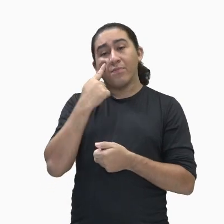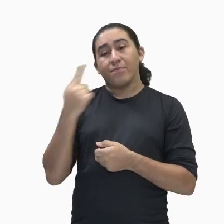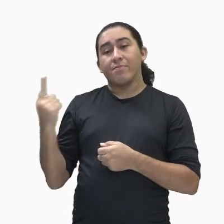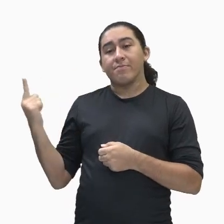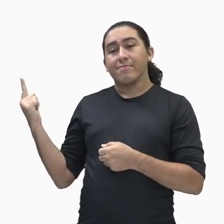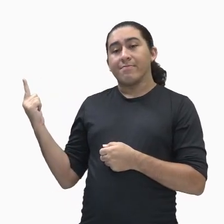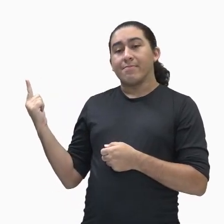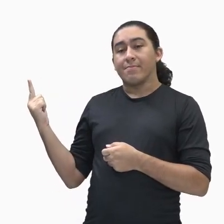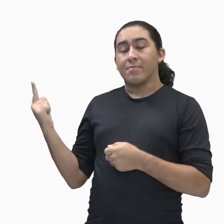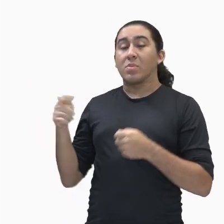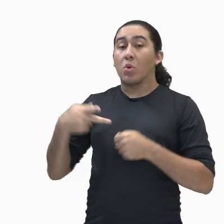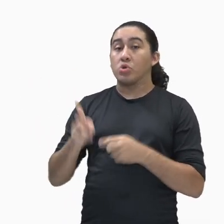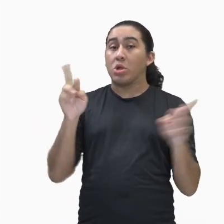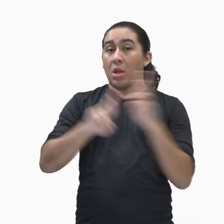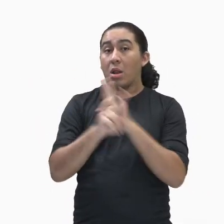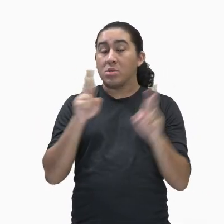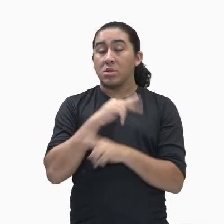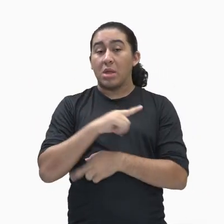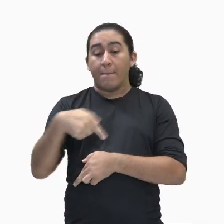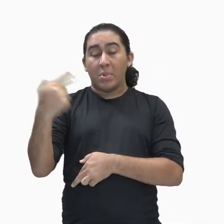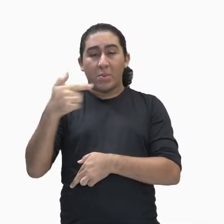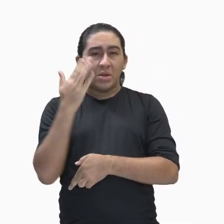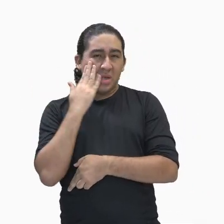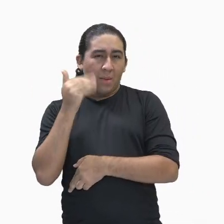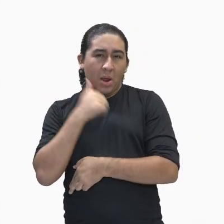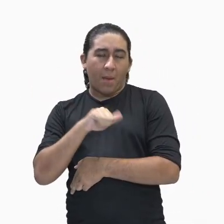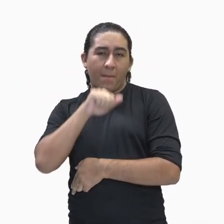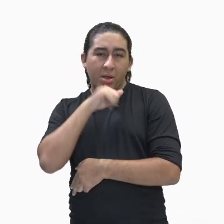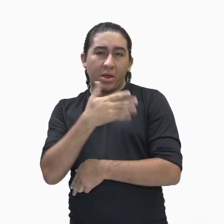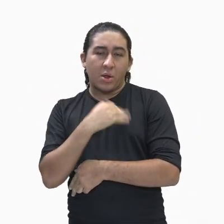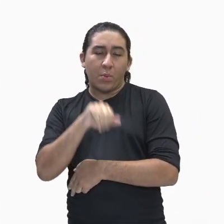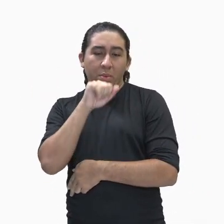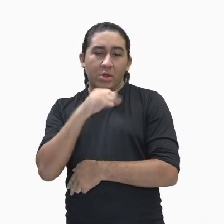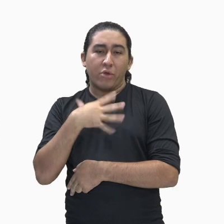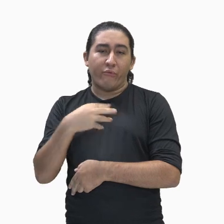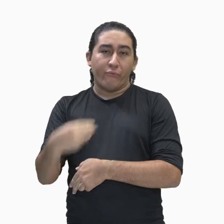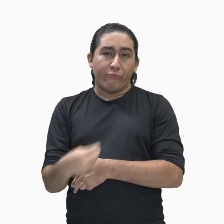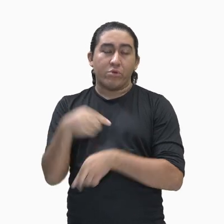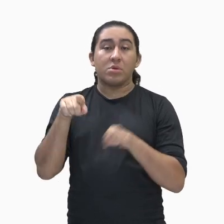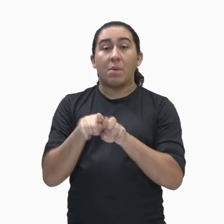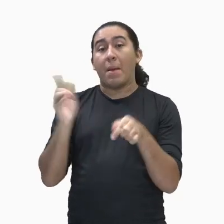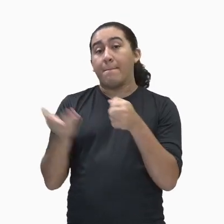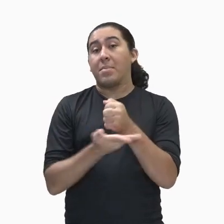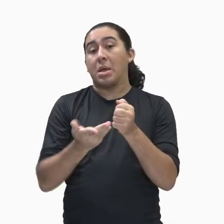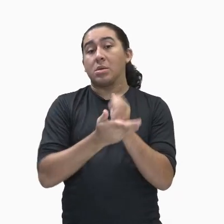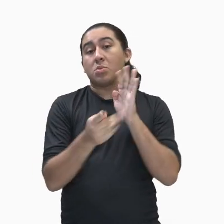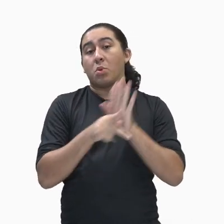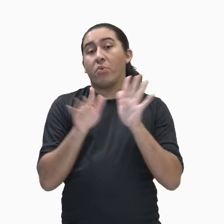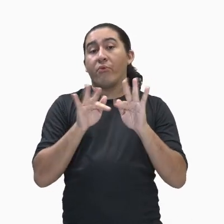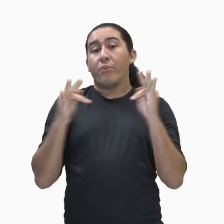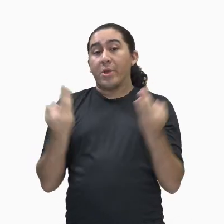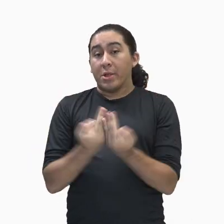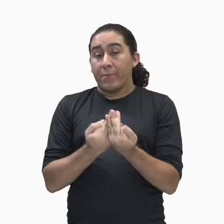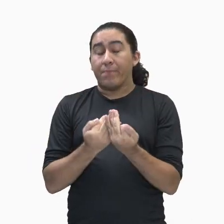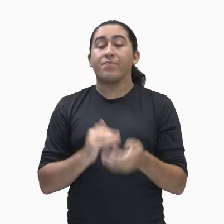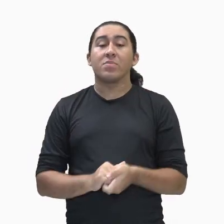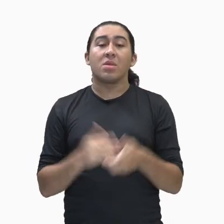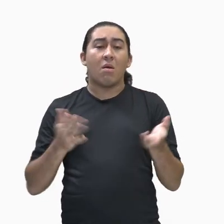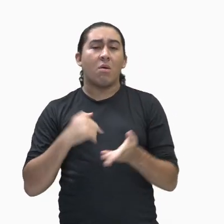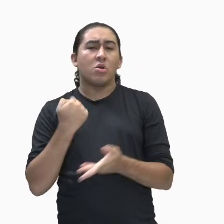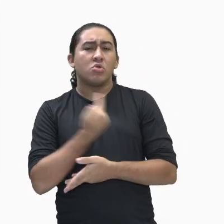mais essa relação, nós vimos a primeira relação, né? Pai, mãe, filhos, né? Que é a base familiar, certo? Agora a gente vai